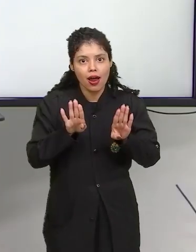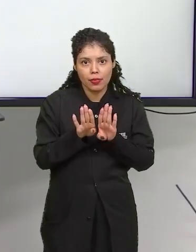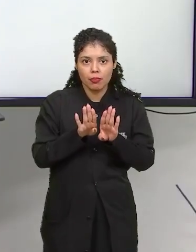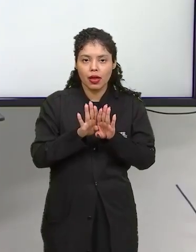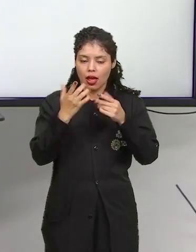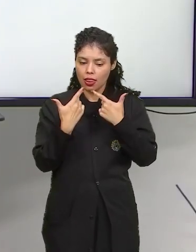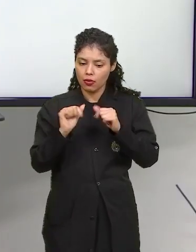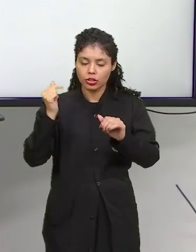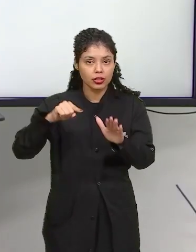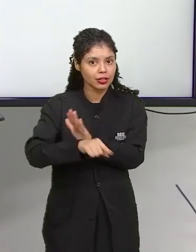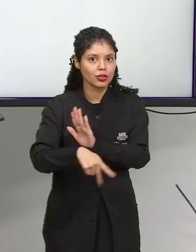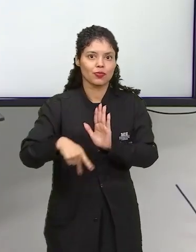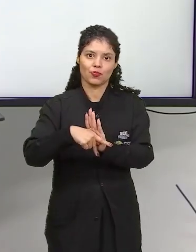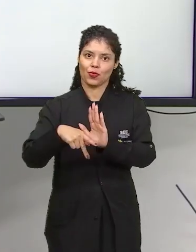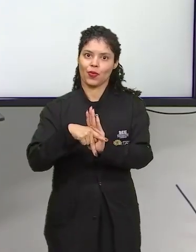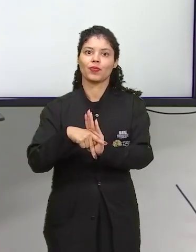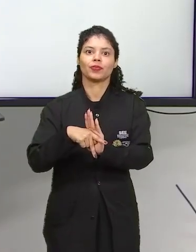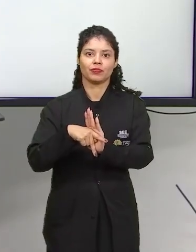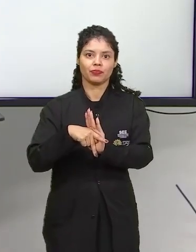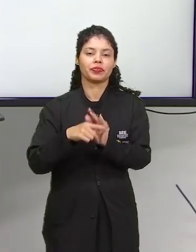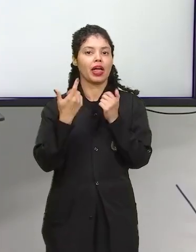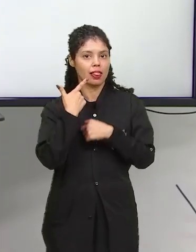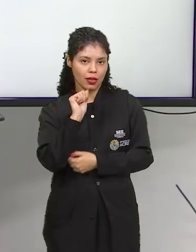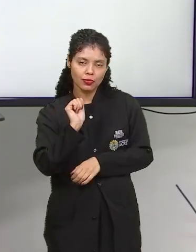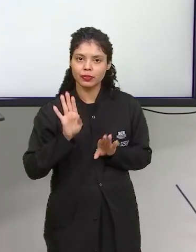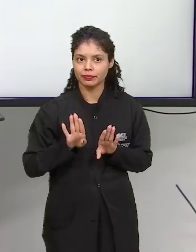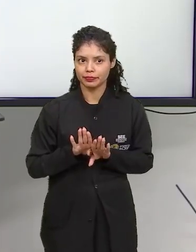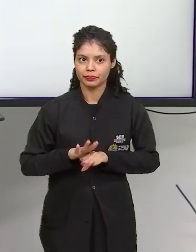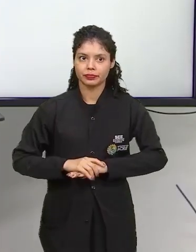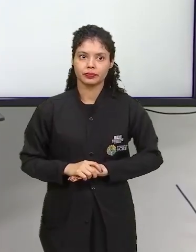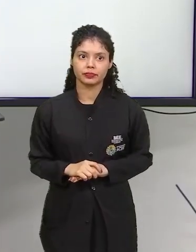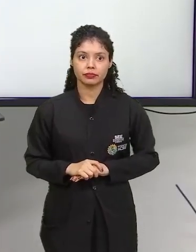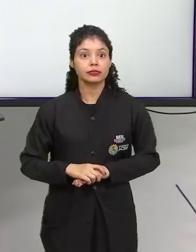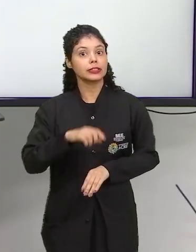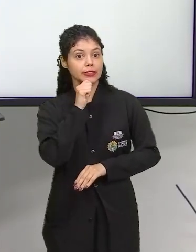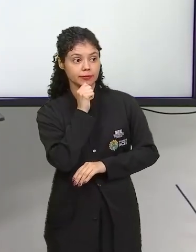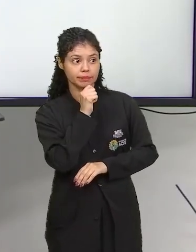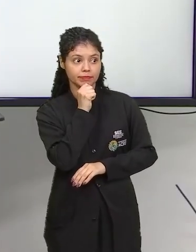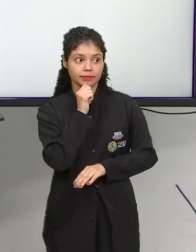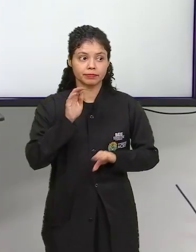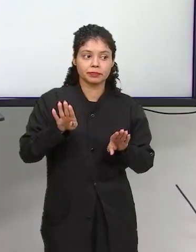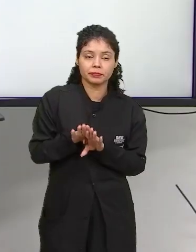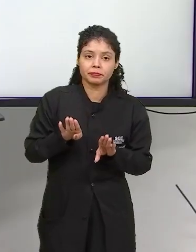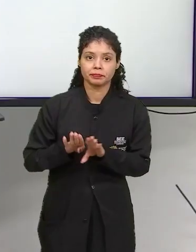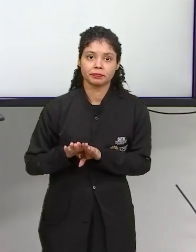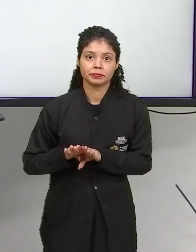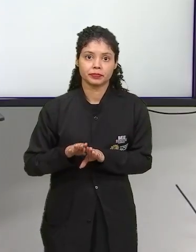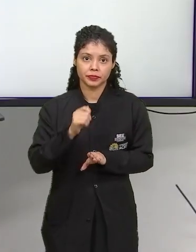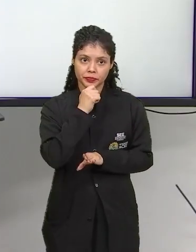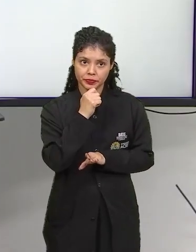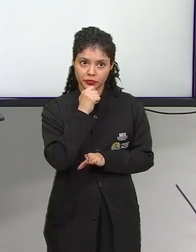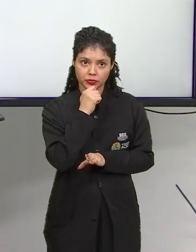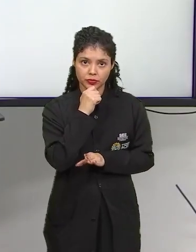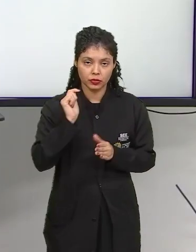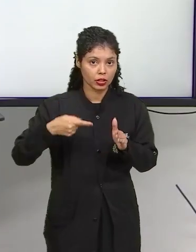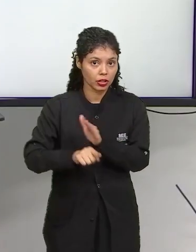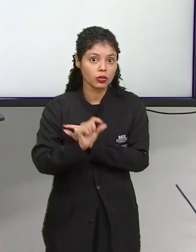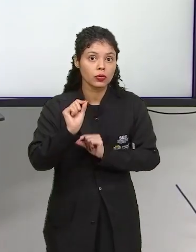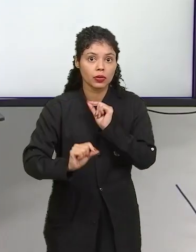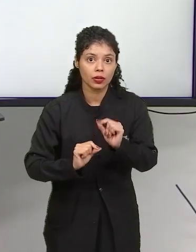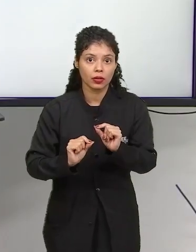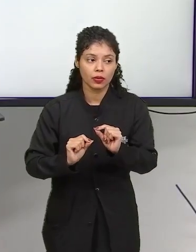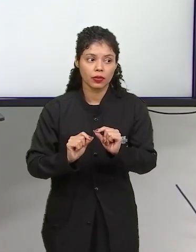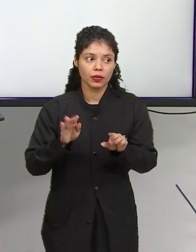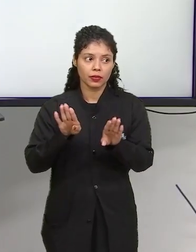sempre inserida dentro de um código que é a própria língua. Além disso, a mensagem também vai estar inserida dentro de